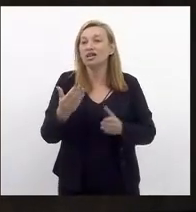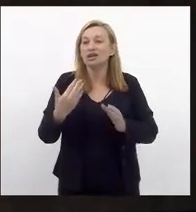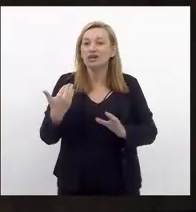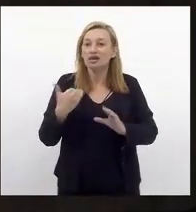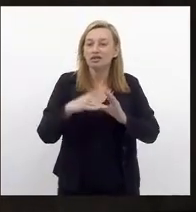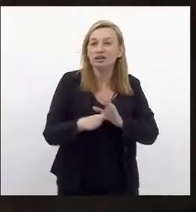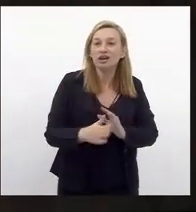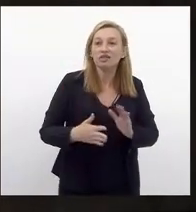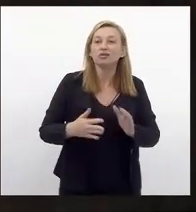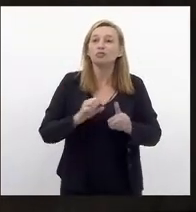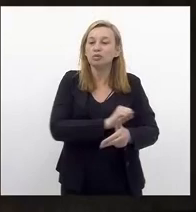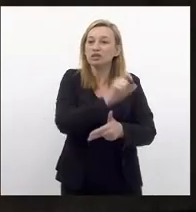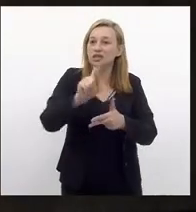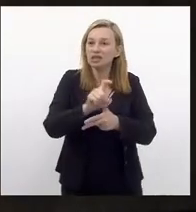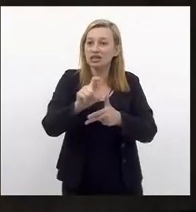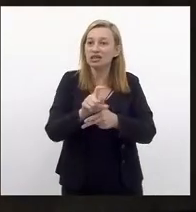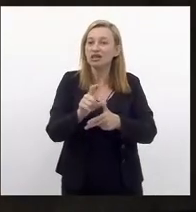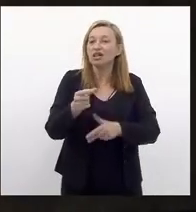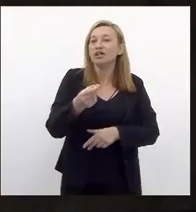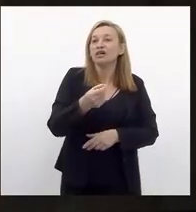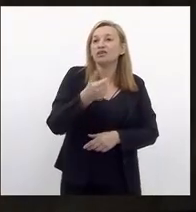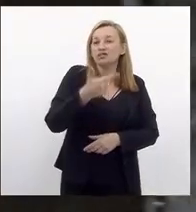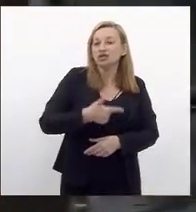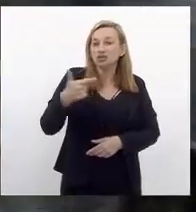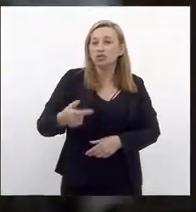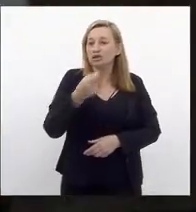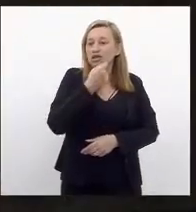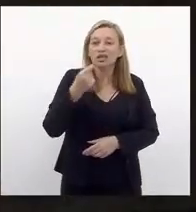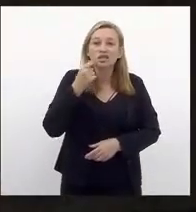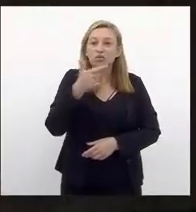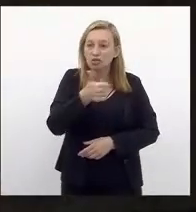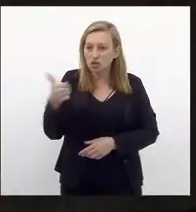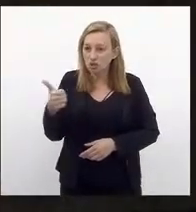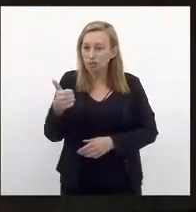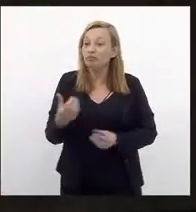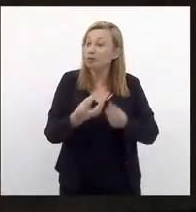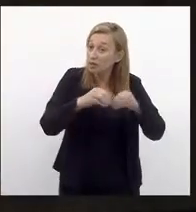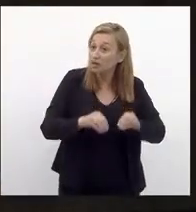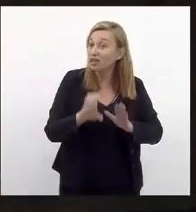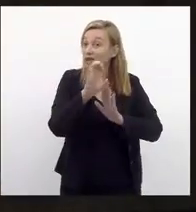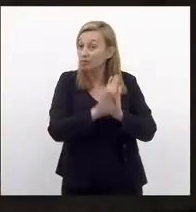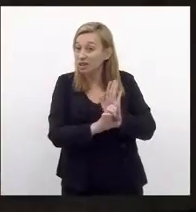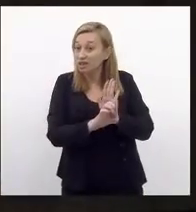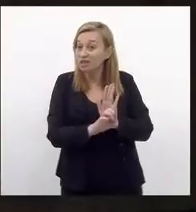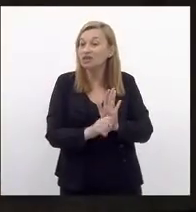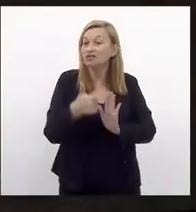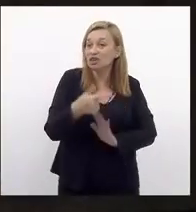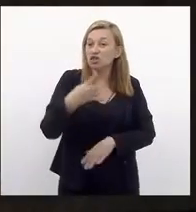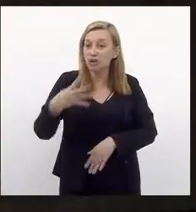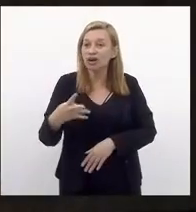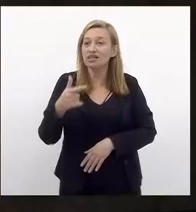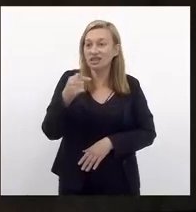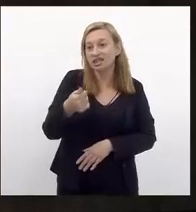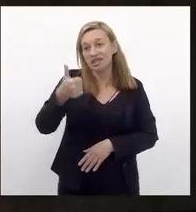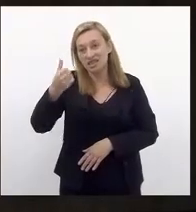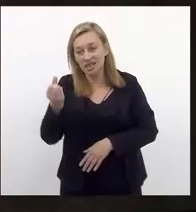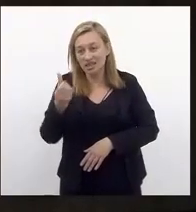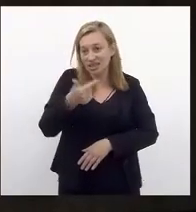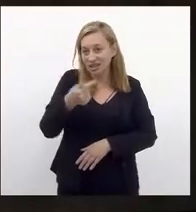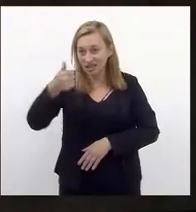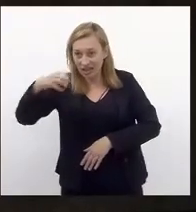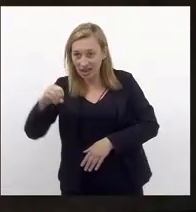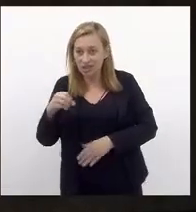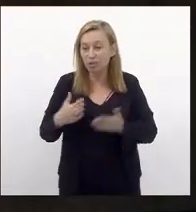enviado pelo executivo no dia vinte e dois de setembro de 2011 vai prejudicar habilidade das emendas 2476 e